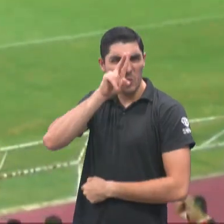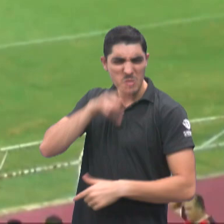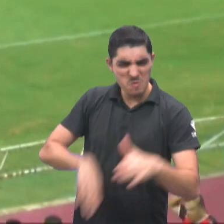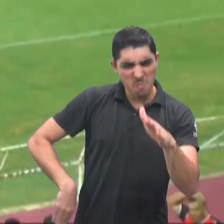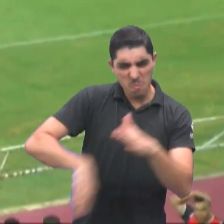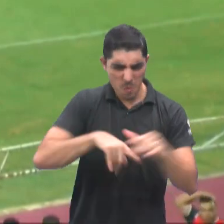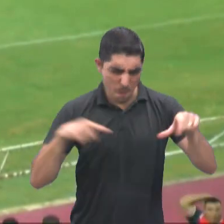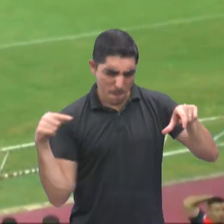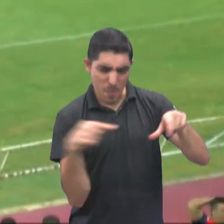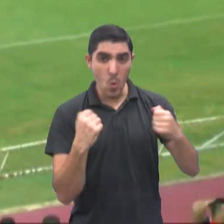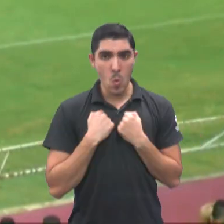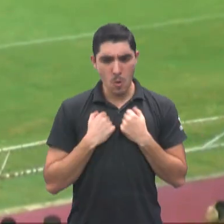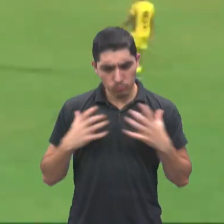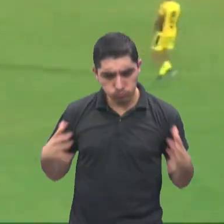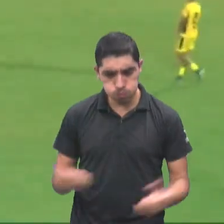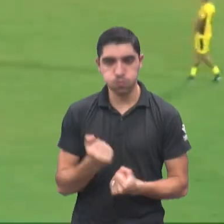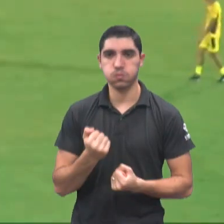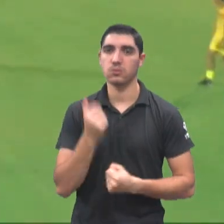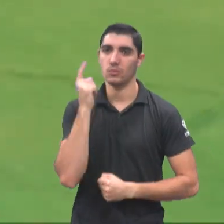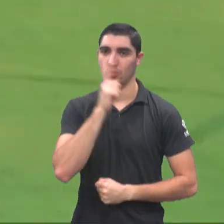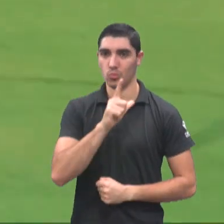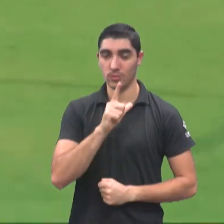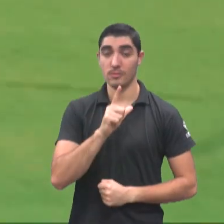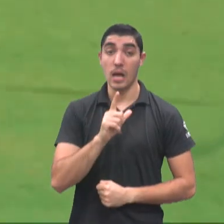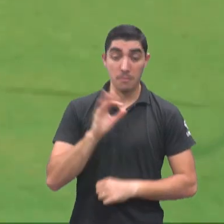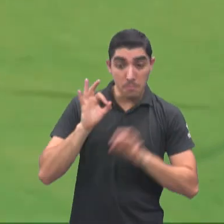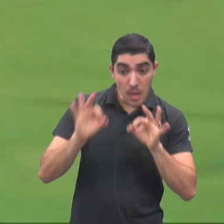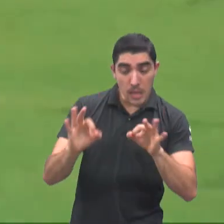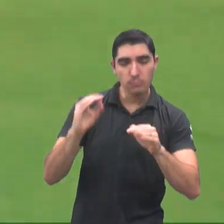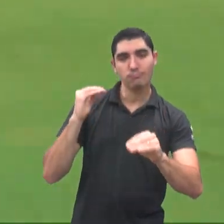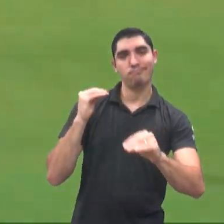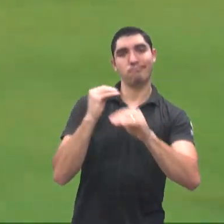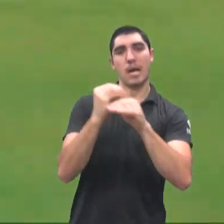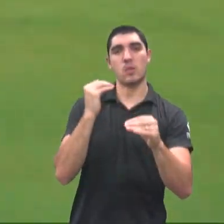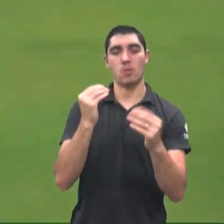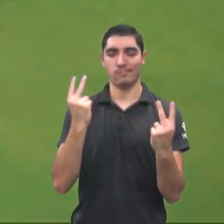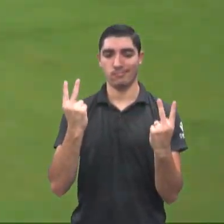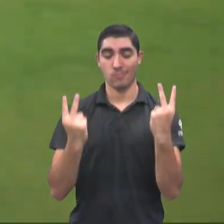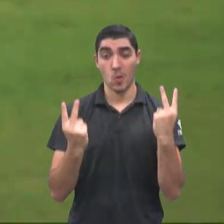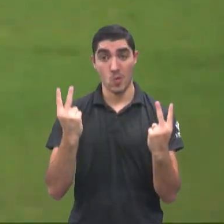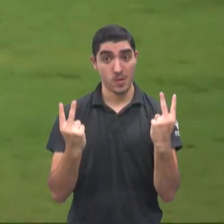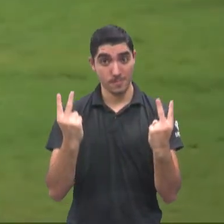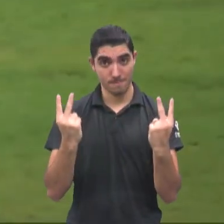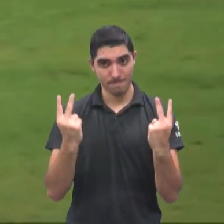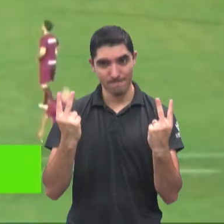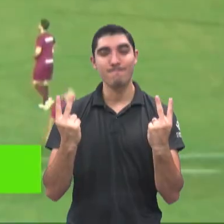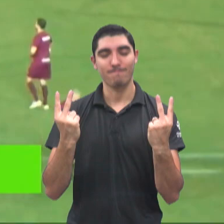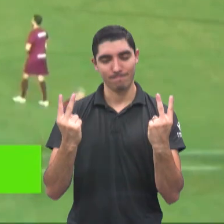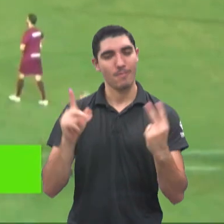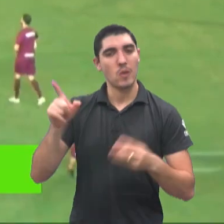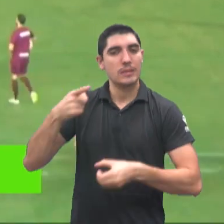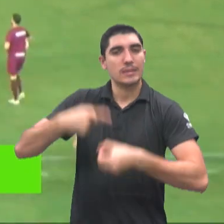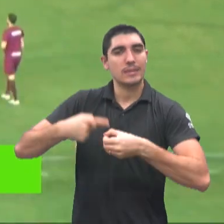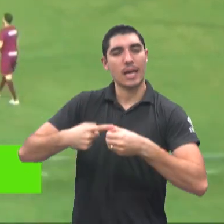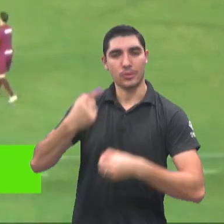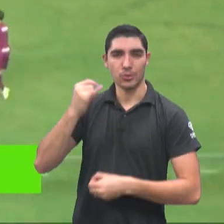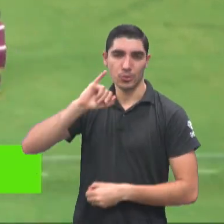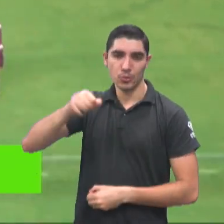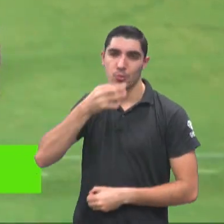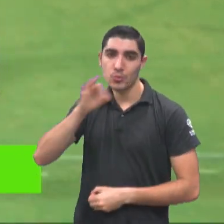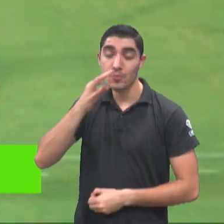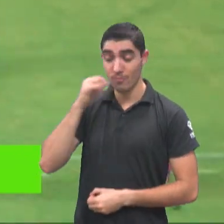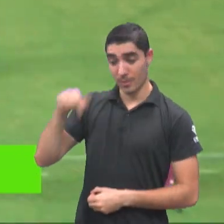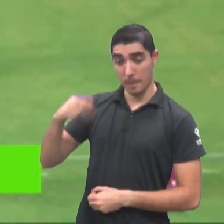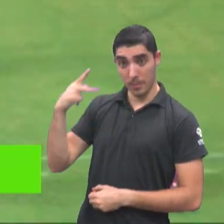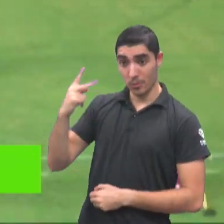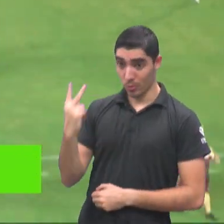Lucas Gomes, mas ficou com ela. E o placar terminou mesmo assim. Final no estádio Jaime Sintra, em Jundiaí. Paulista 2,